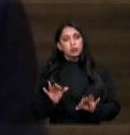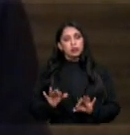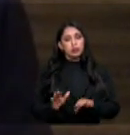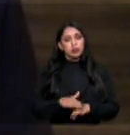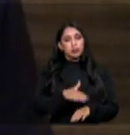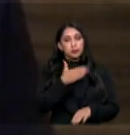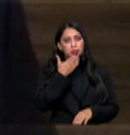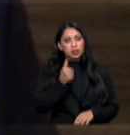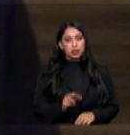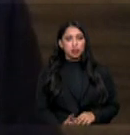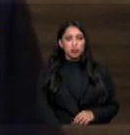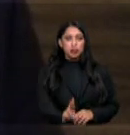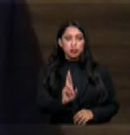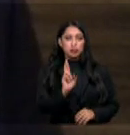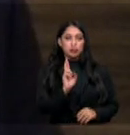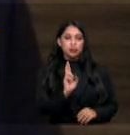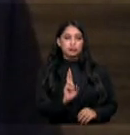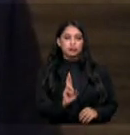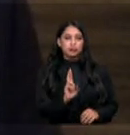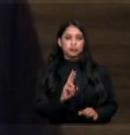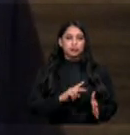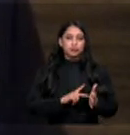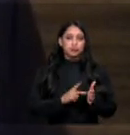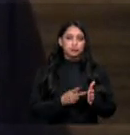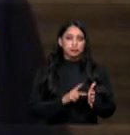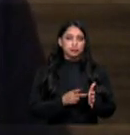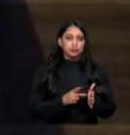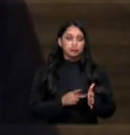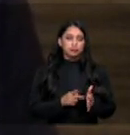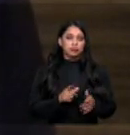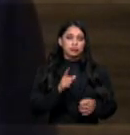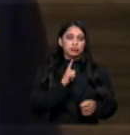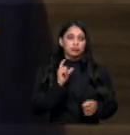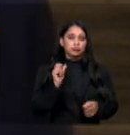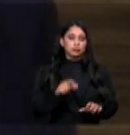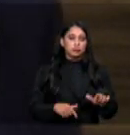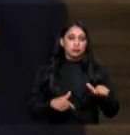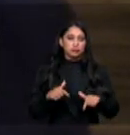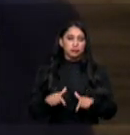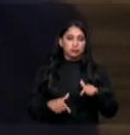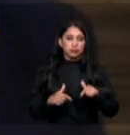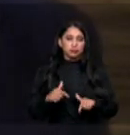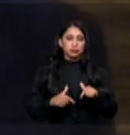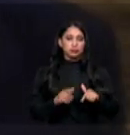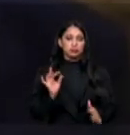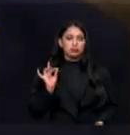a representação sindical. O trabalhador, de